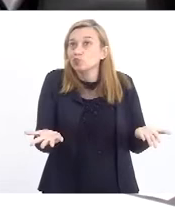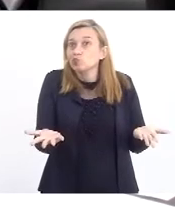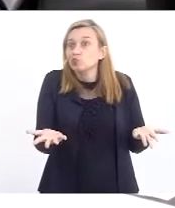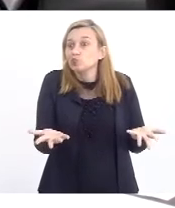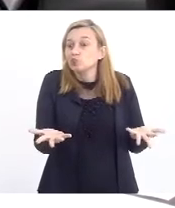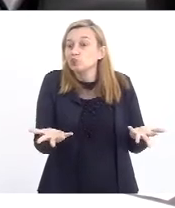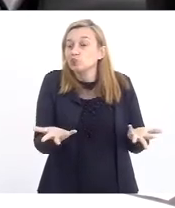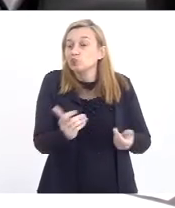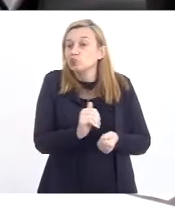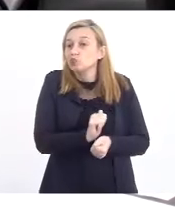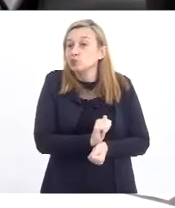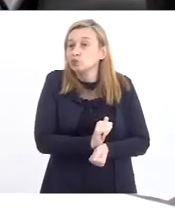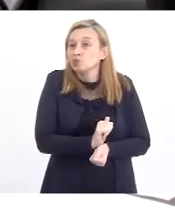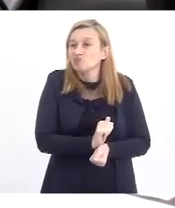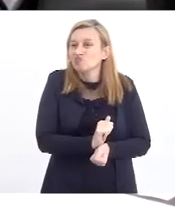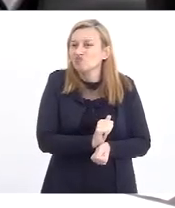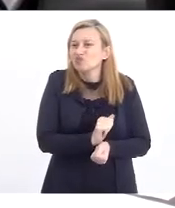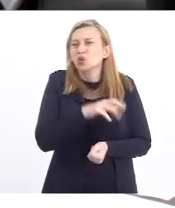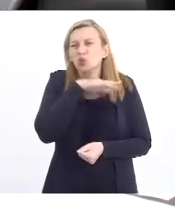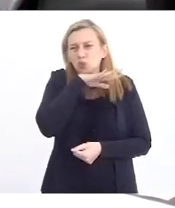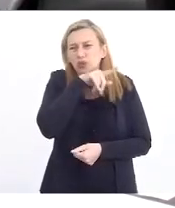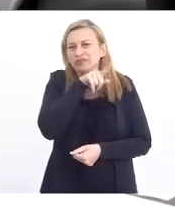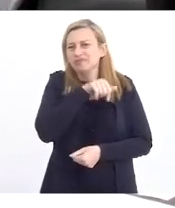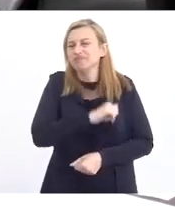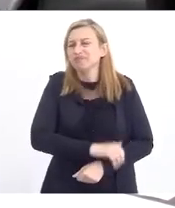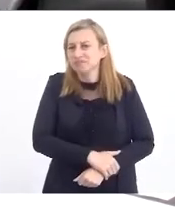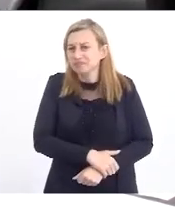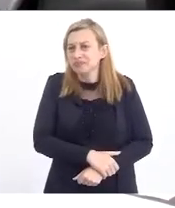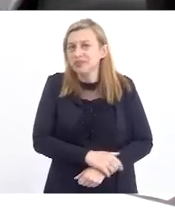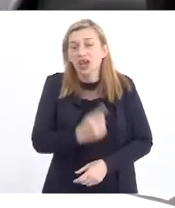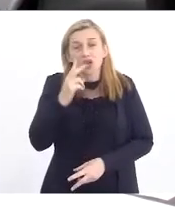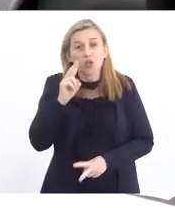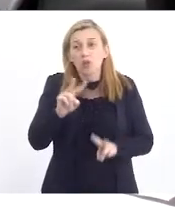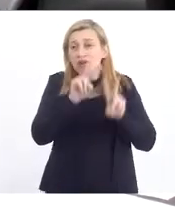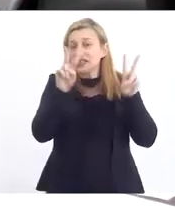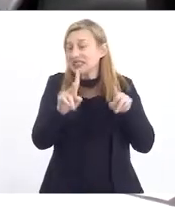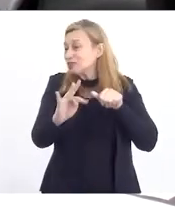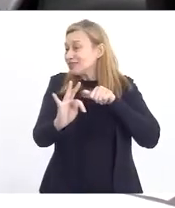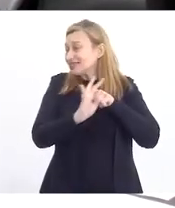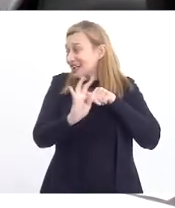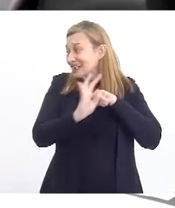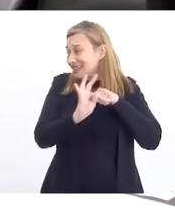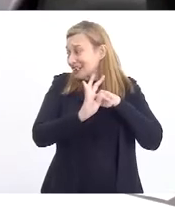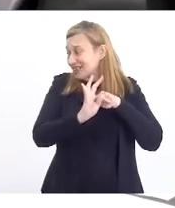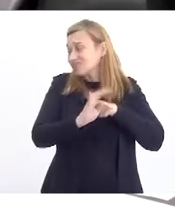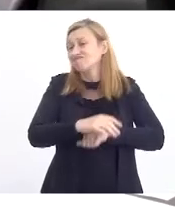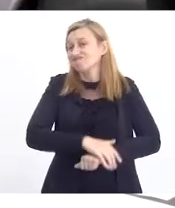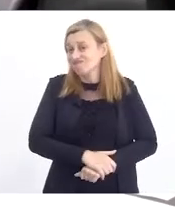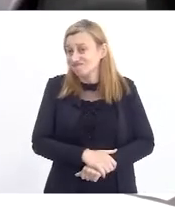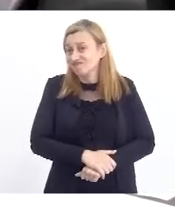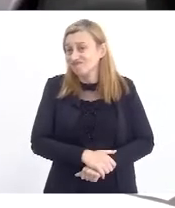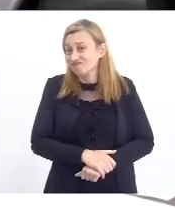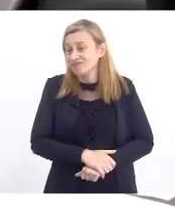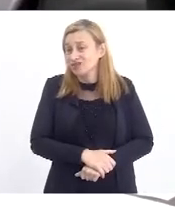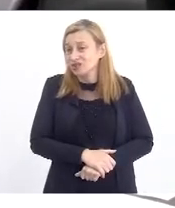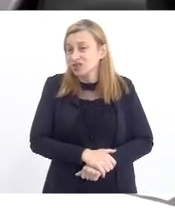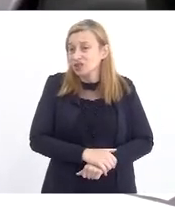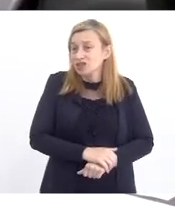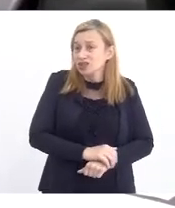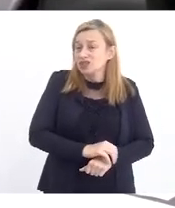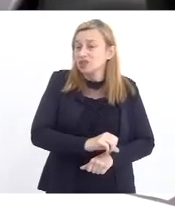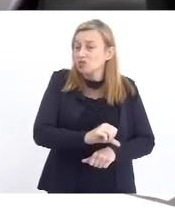absolutamente precários sob o ponto de vista técnico. Se fez uma modelagem